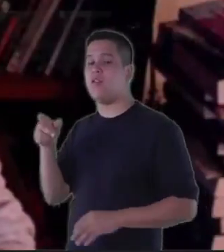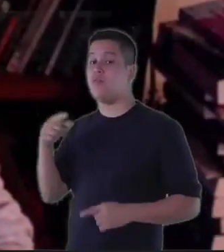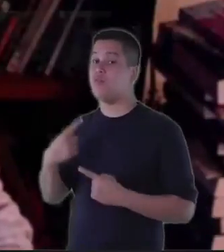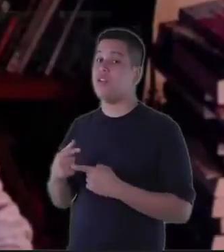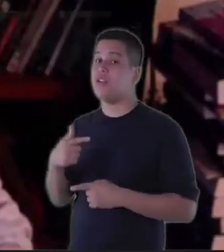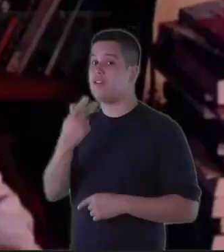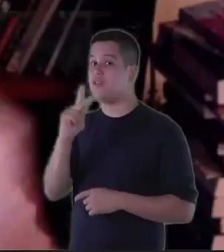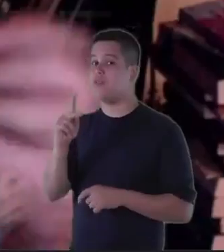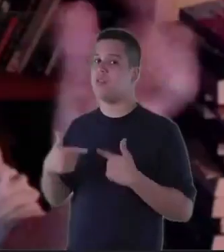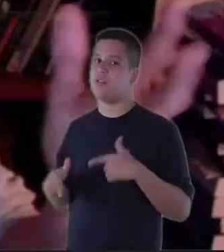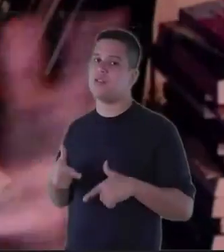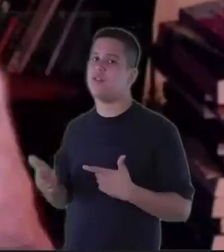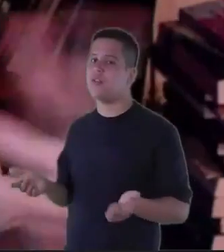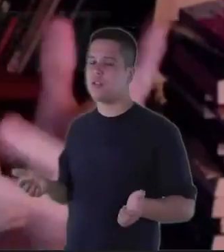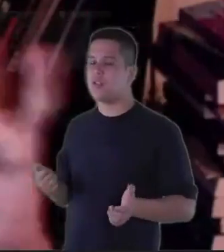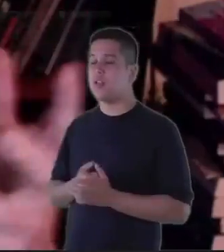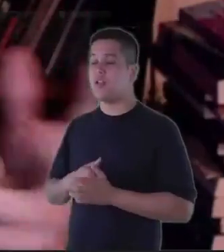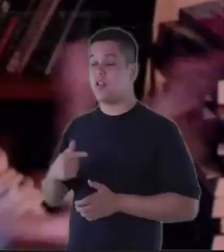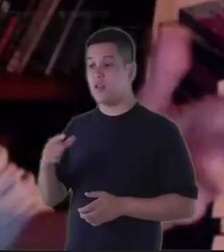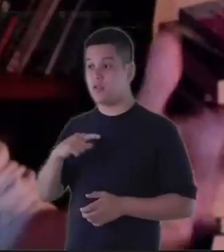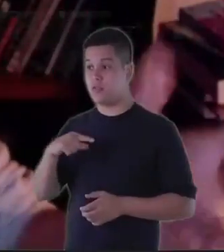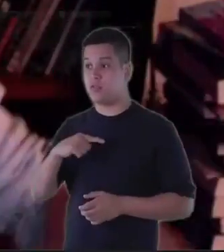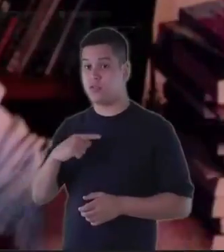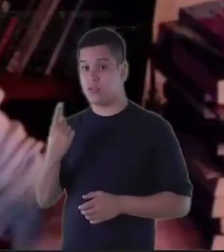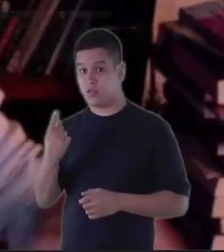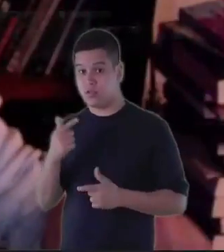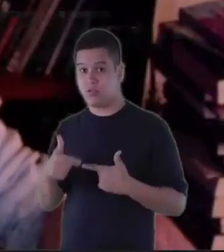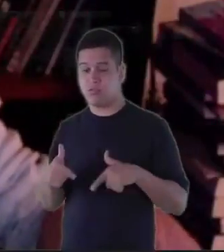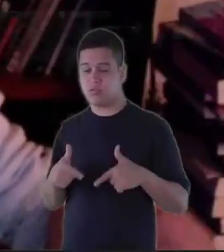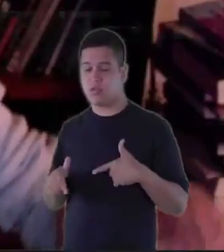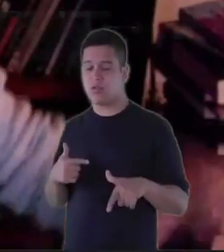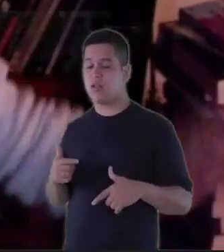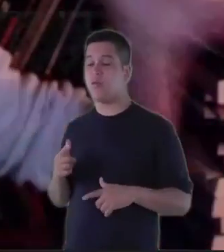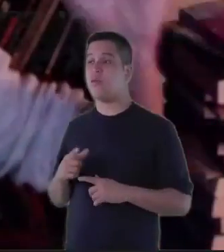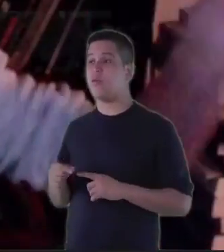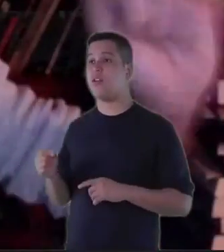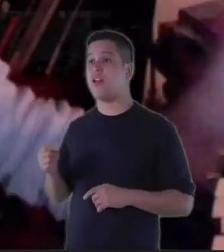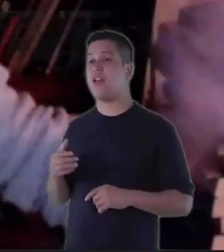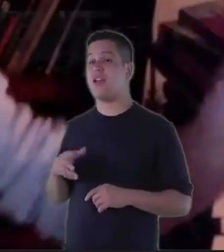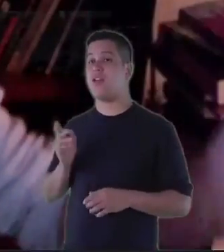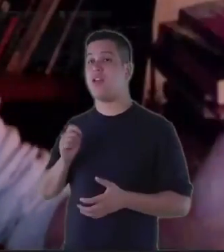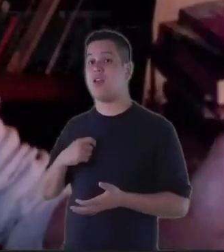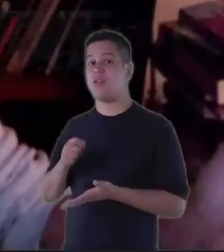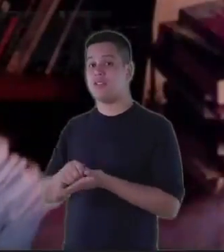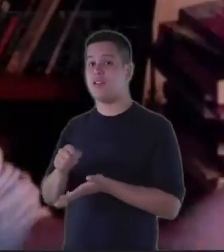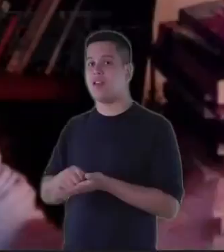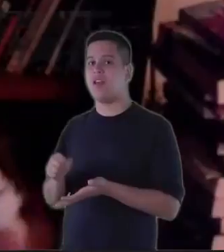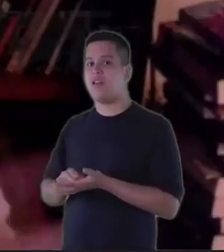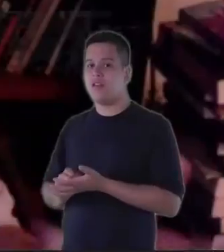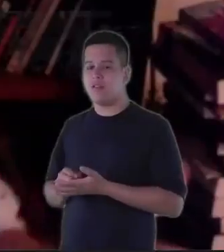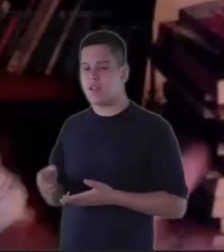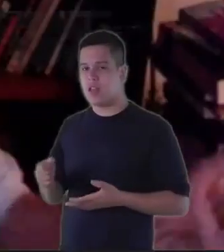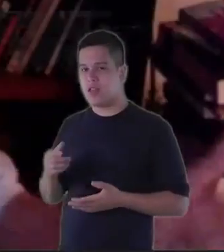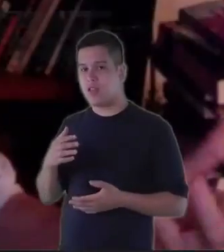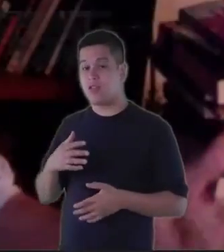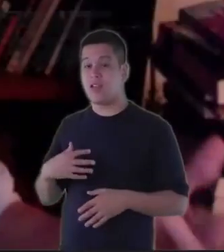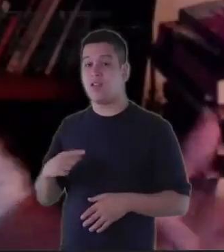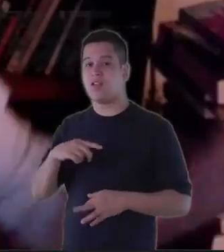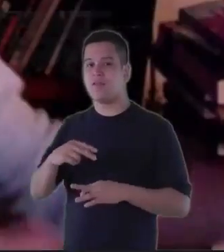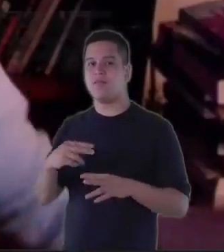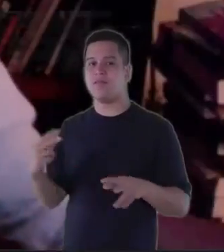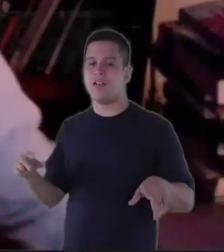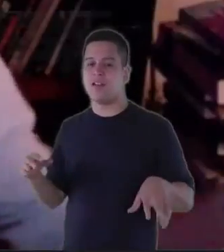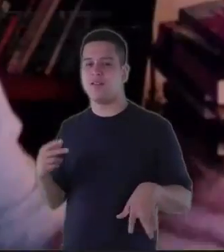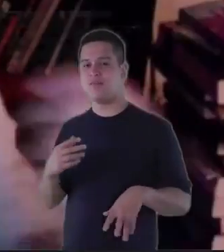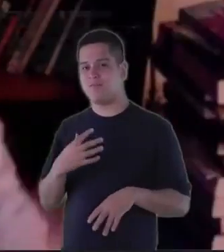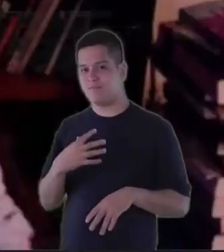um problema que a maioria dos meus romances eu escrevi, meus filhos eram pequenos, e quando um deles batia na porta, eu não conseguia